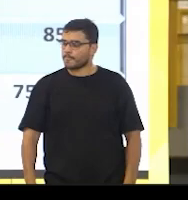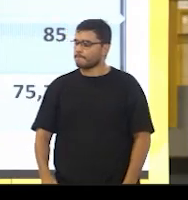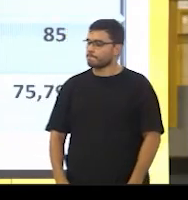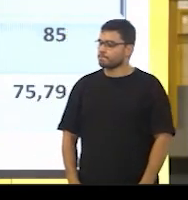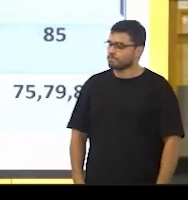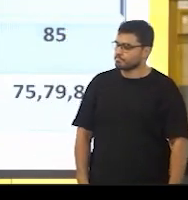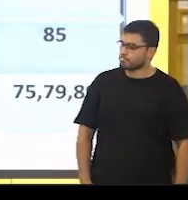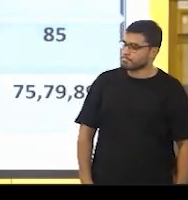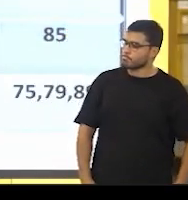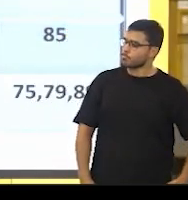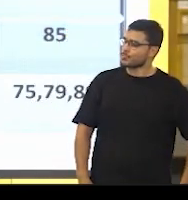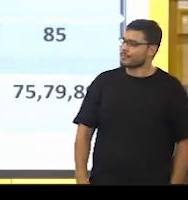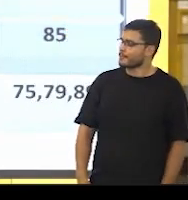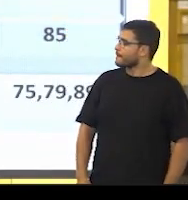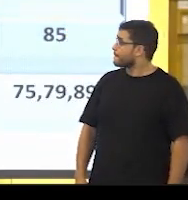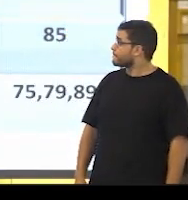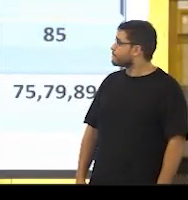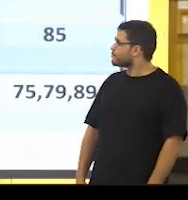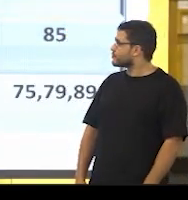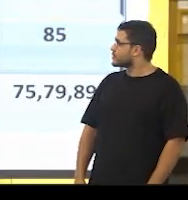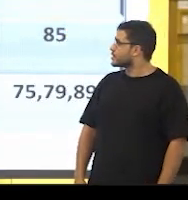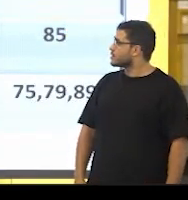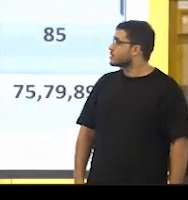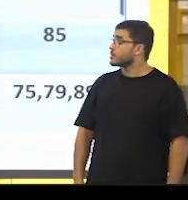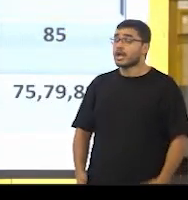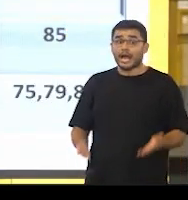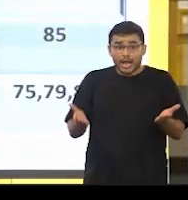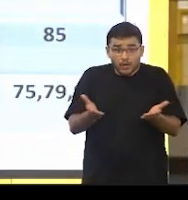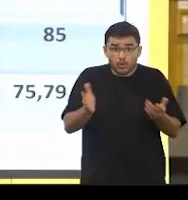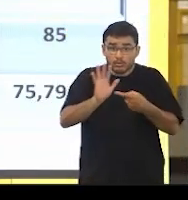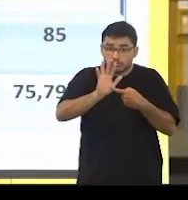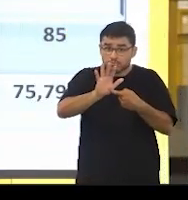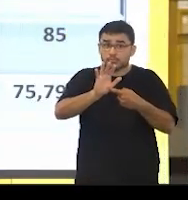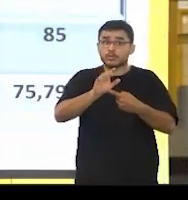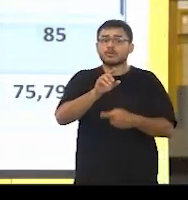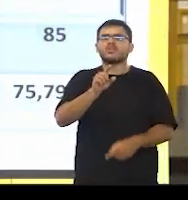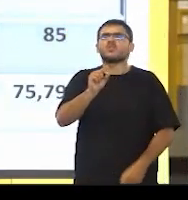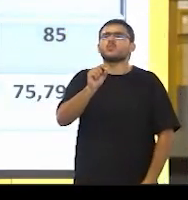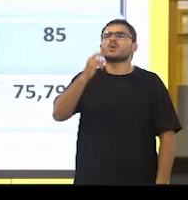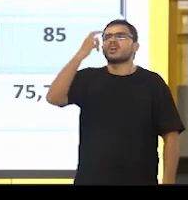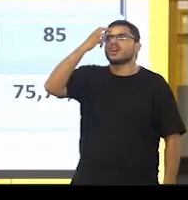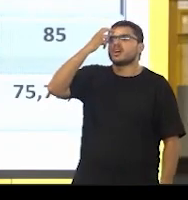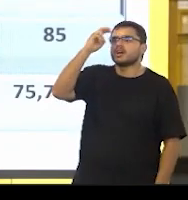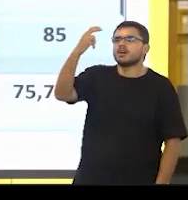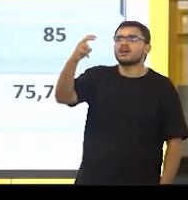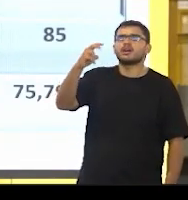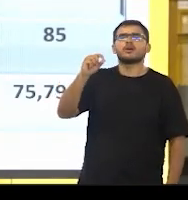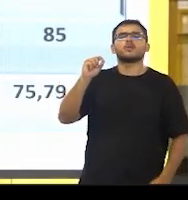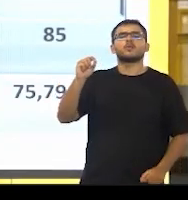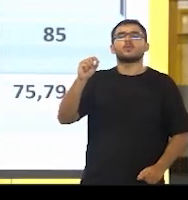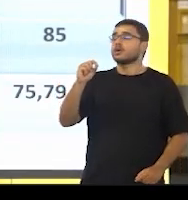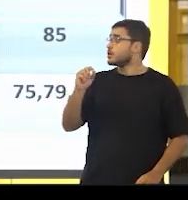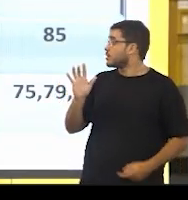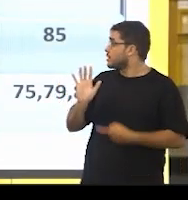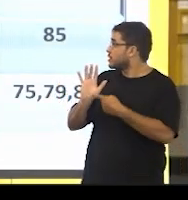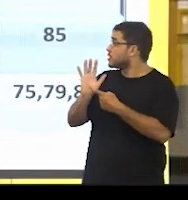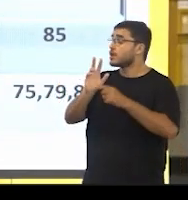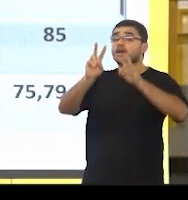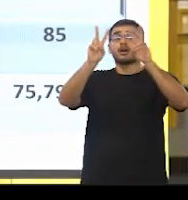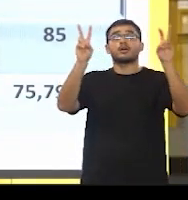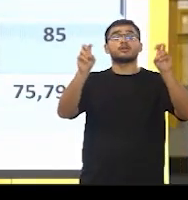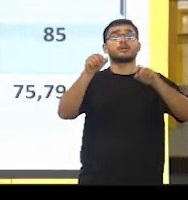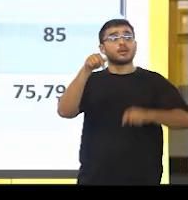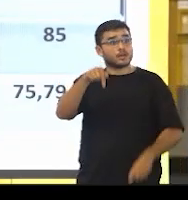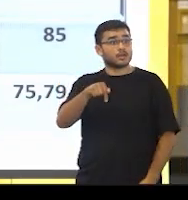é? Vocês precisam entender o que é o quê? Patrimônio cultural e... Vai cair no